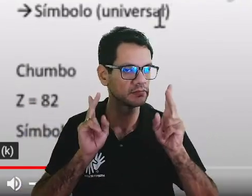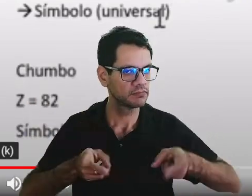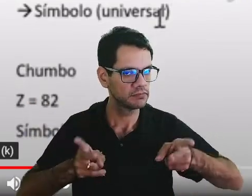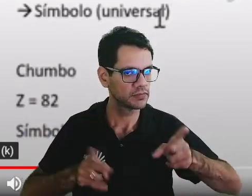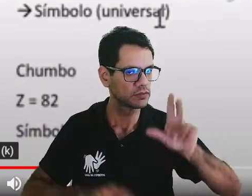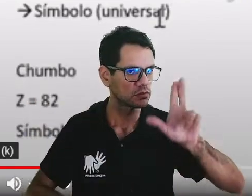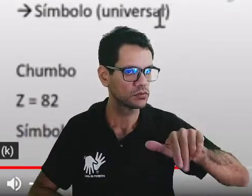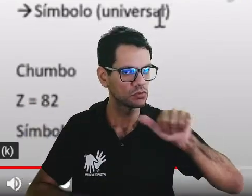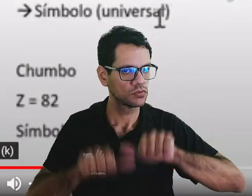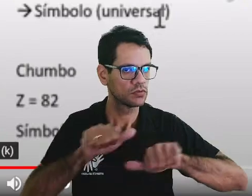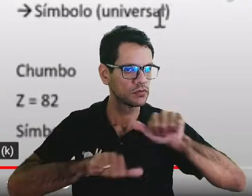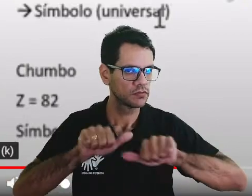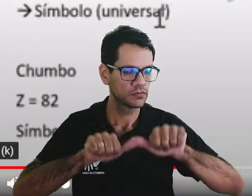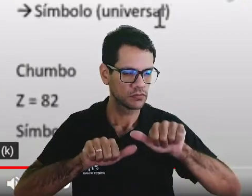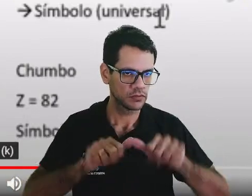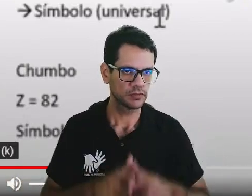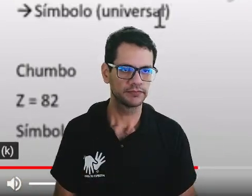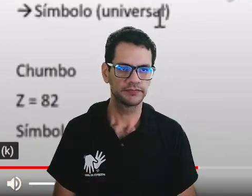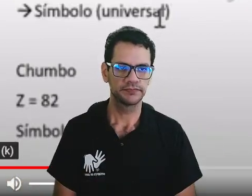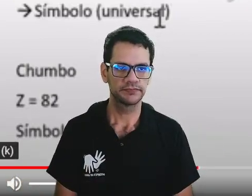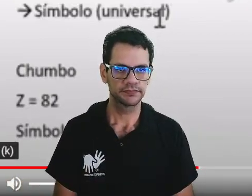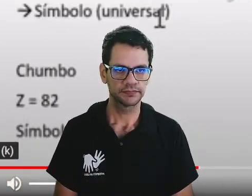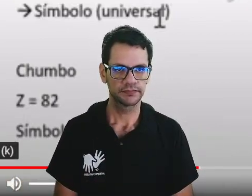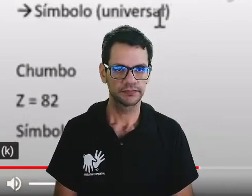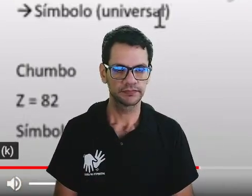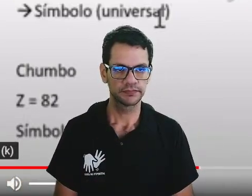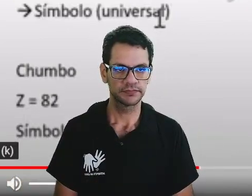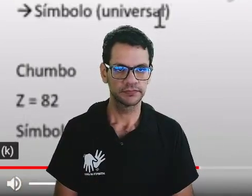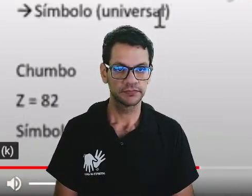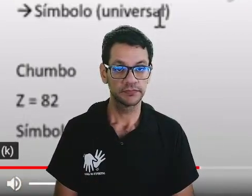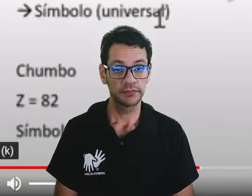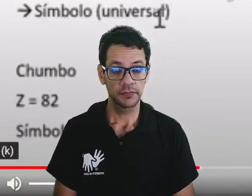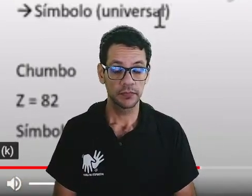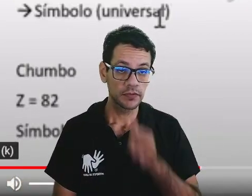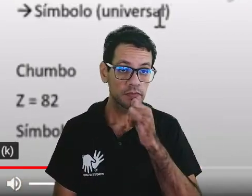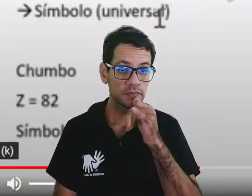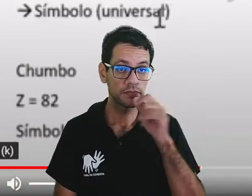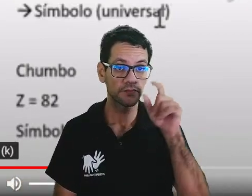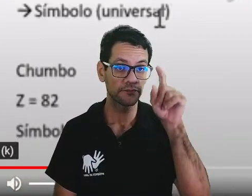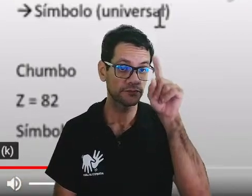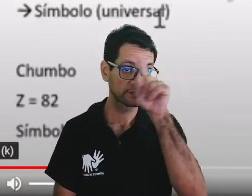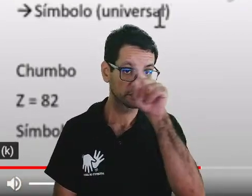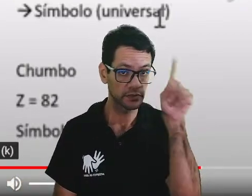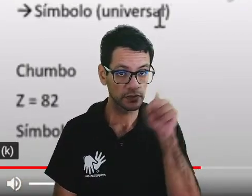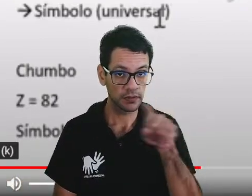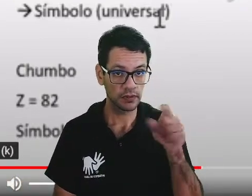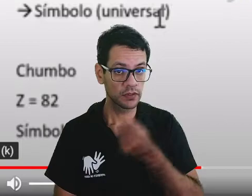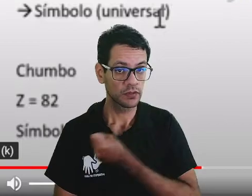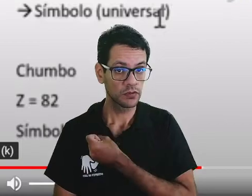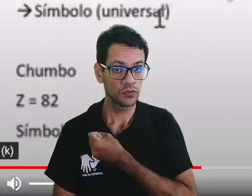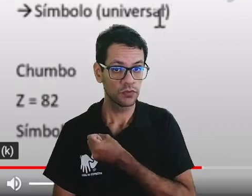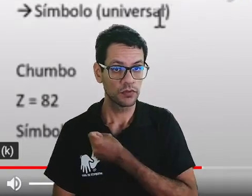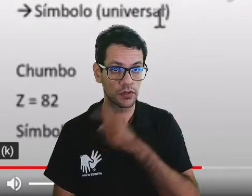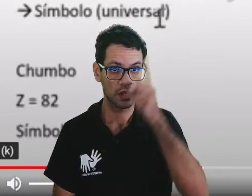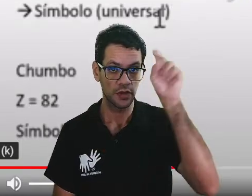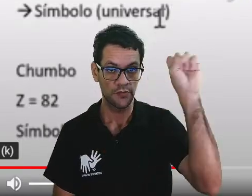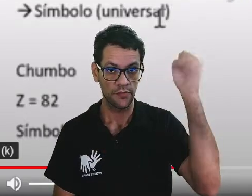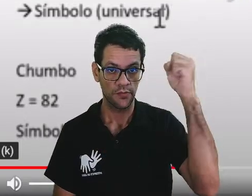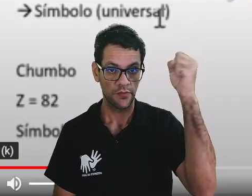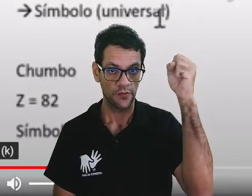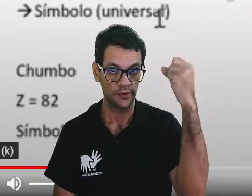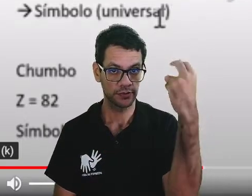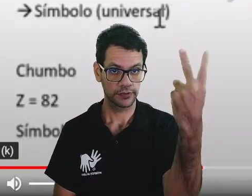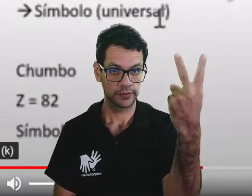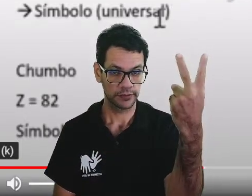uma linguagem universal, né? Então, aqui, Z, o número de prótons, 82, o